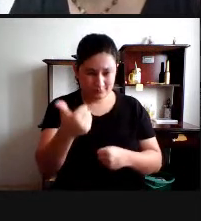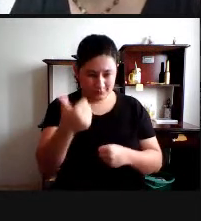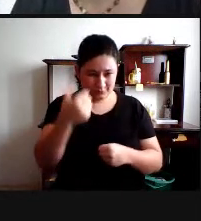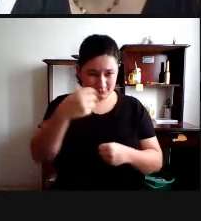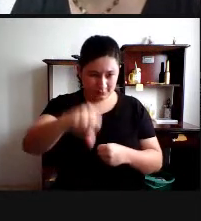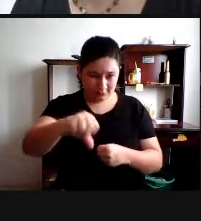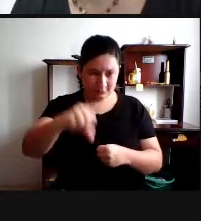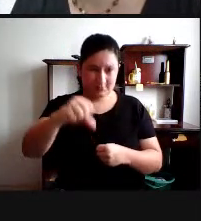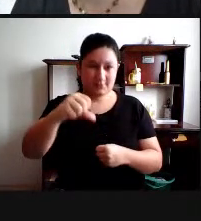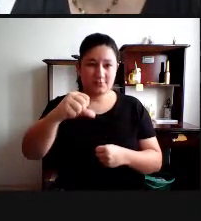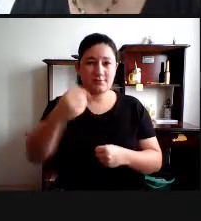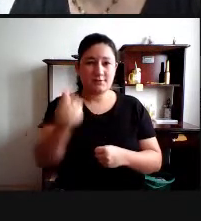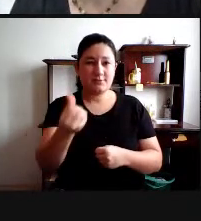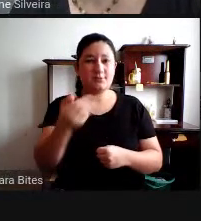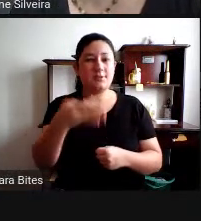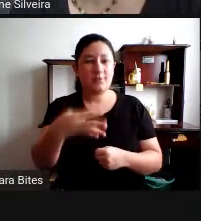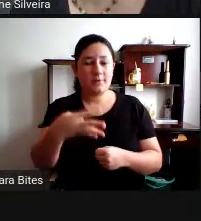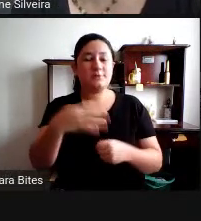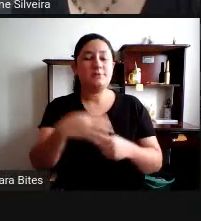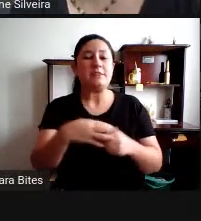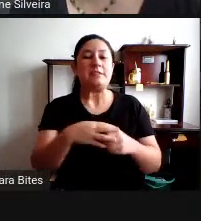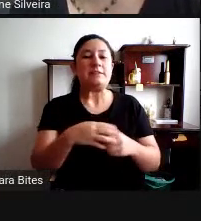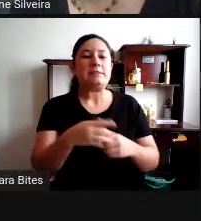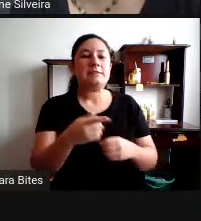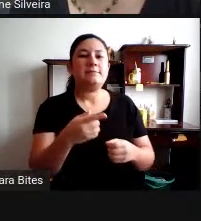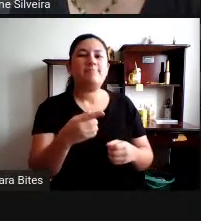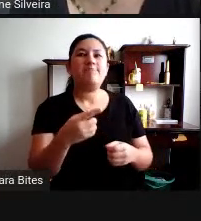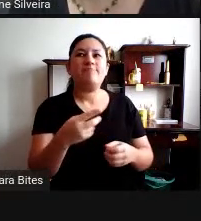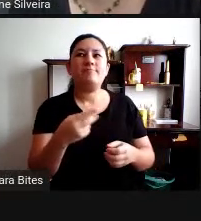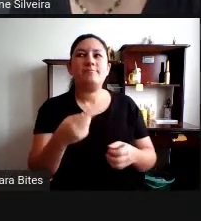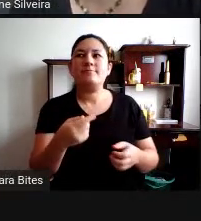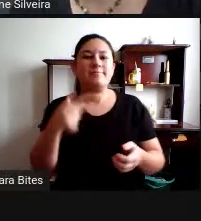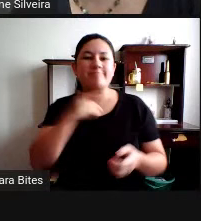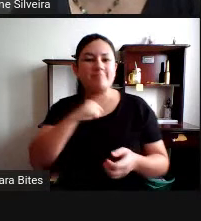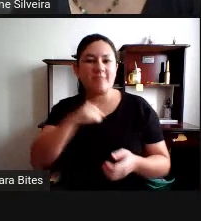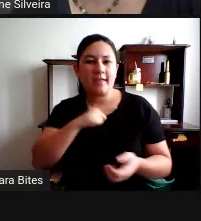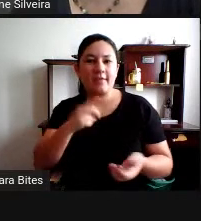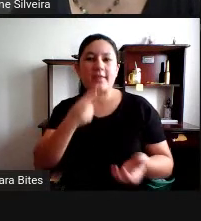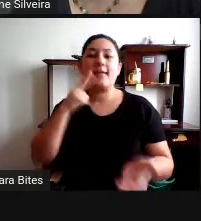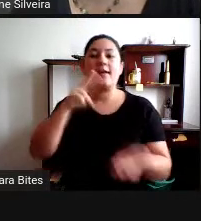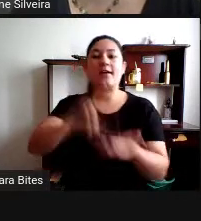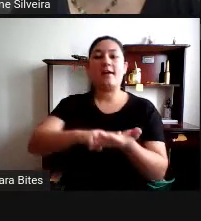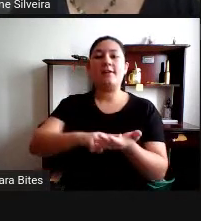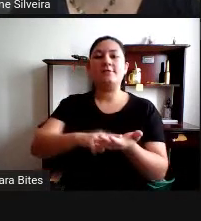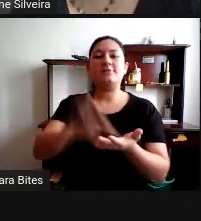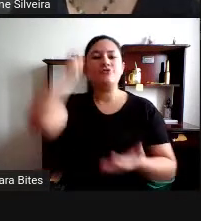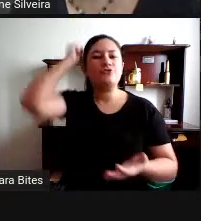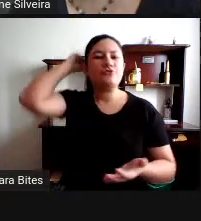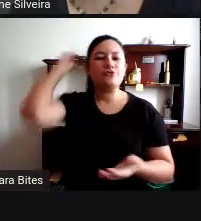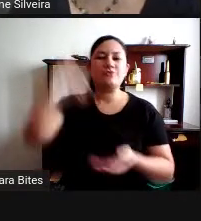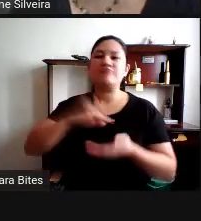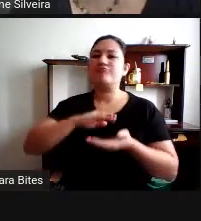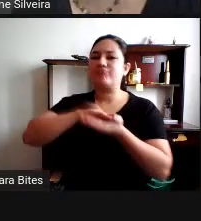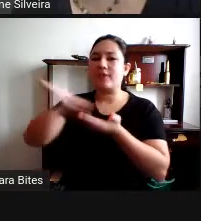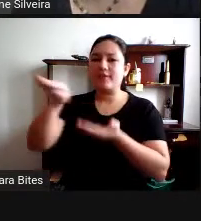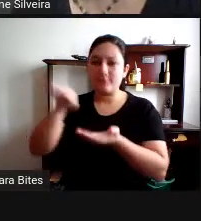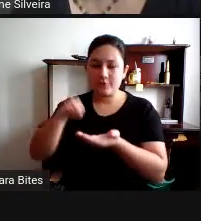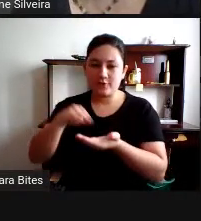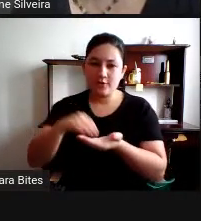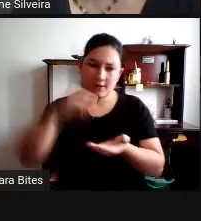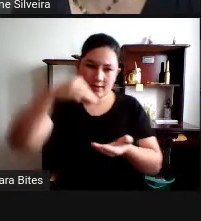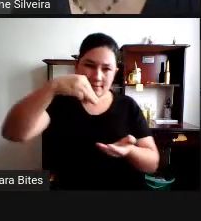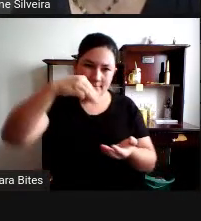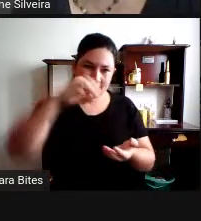cartas de Sussir a Meillet, Meillet foi aluno de Sussir, e depois, seu colega, durante muito tempo na vida,